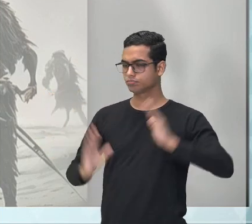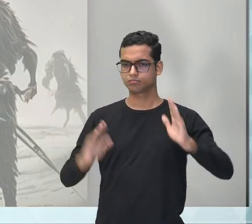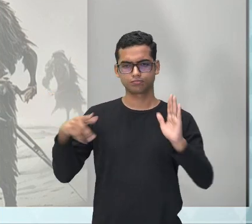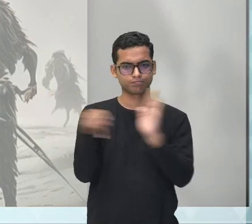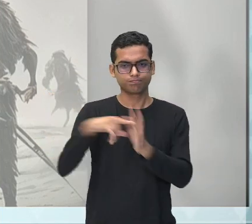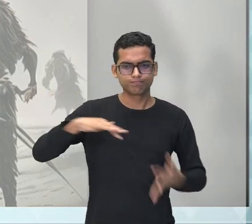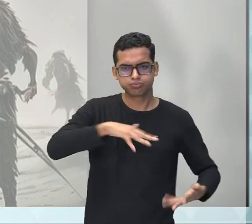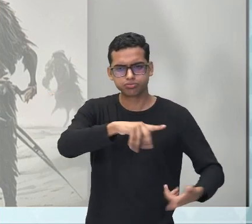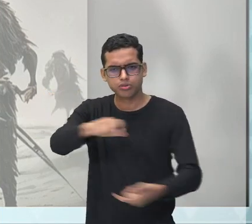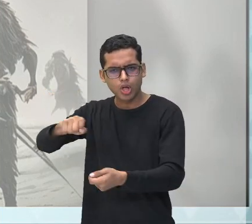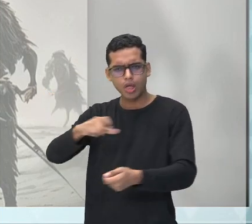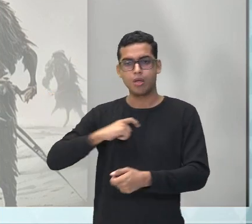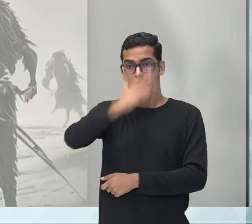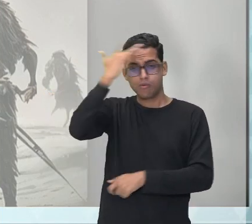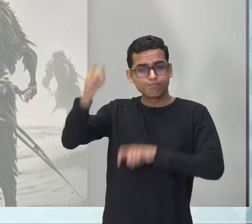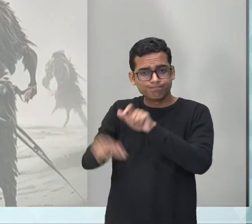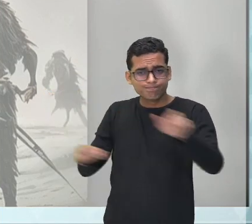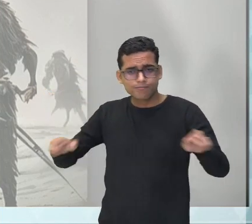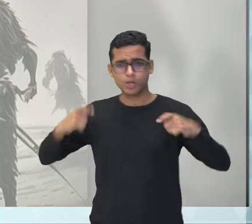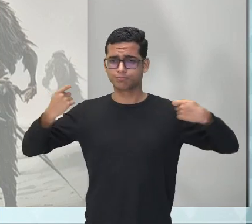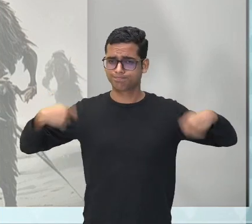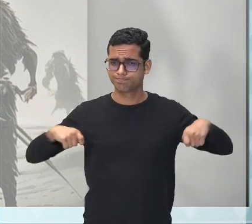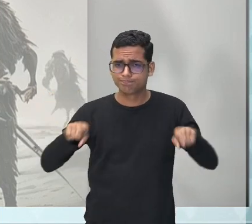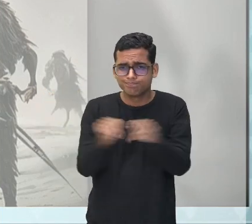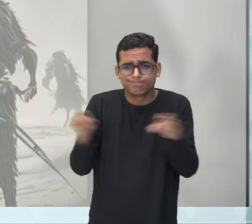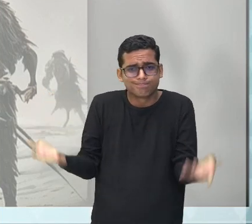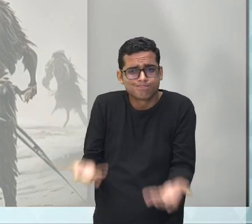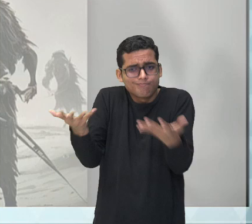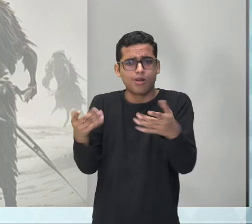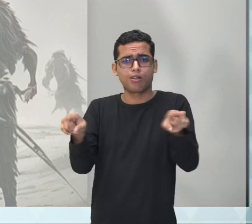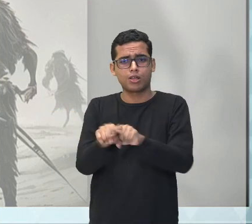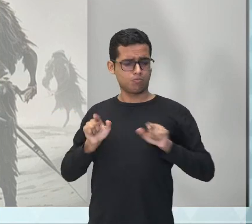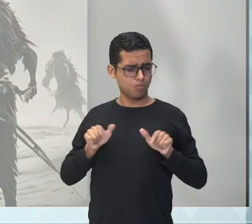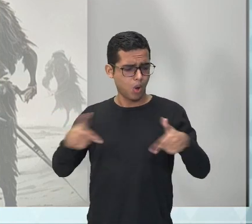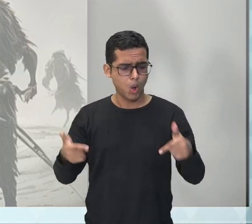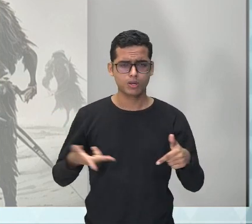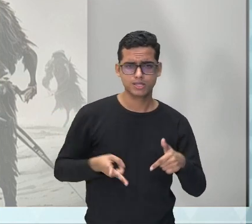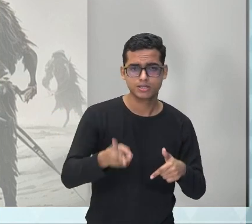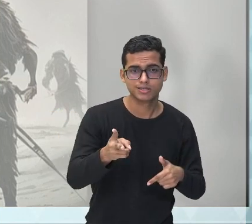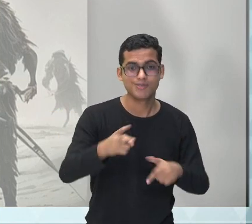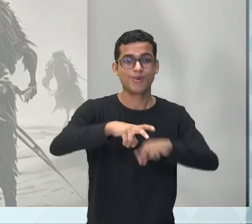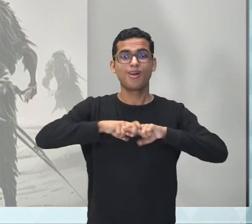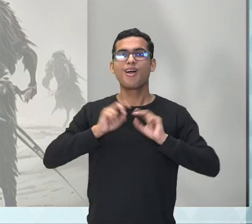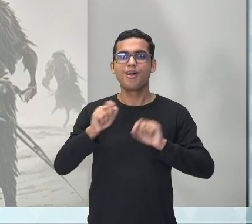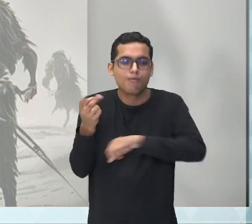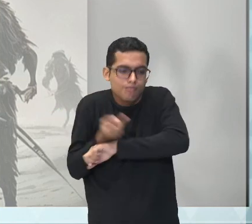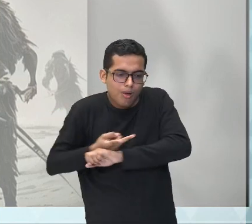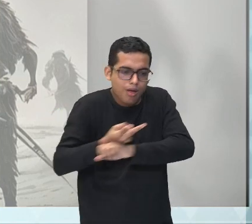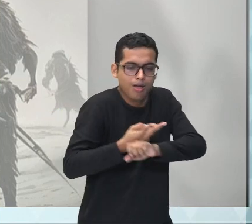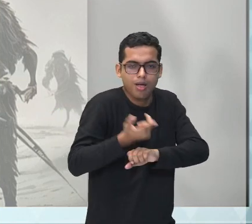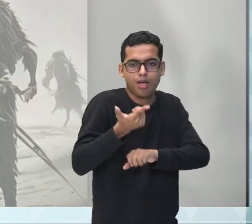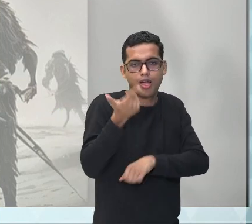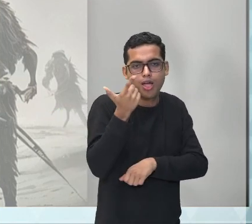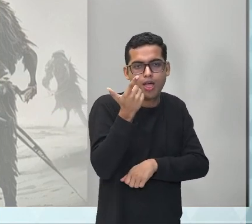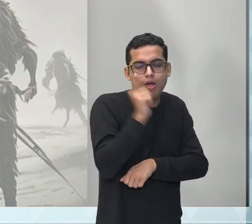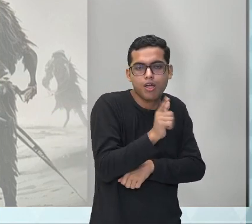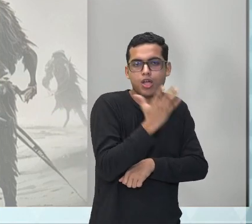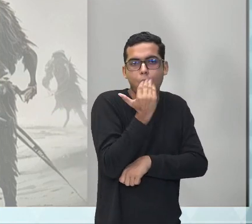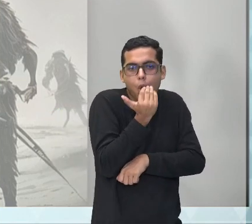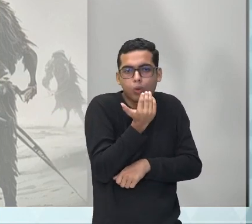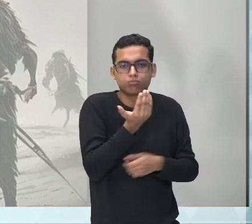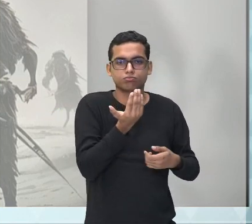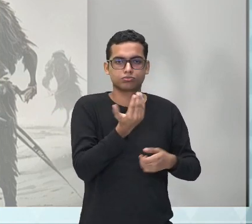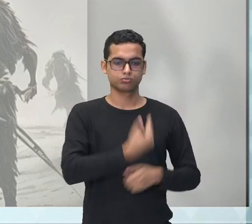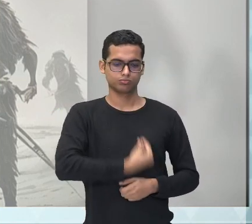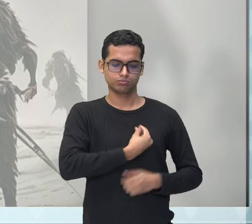elas necessitavam, elas eram estimuladas a serem ativas justamente para a questão de sobrevivência, para ir em